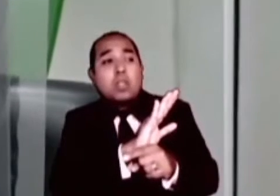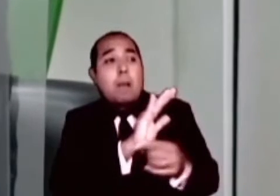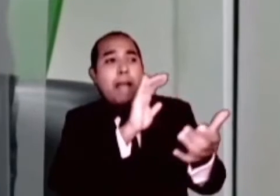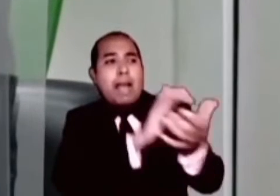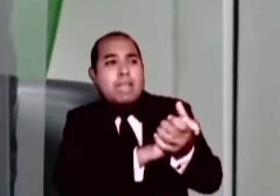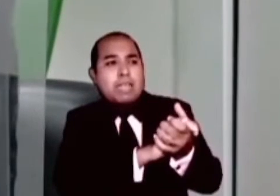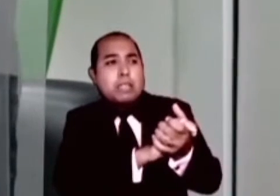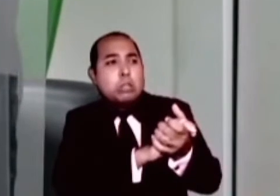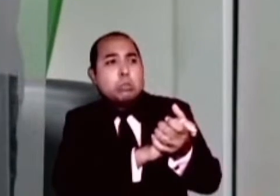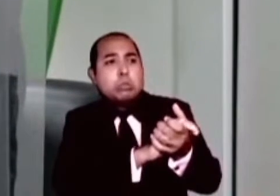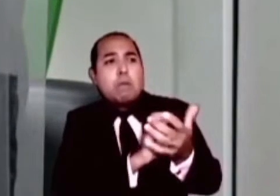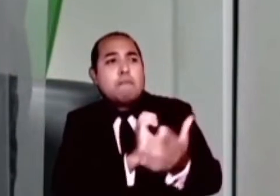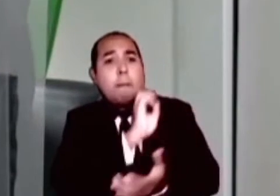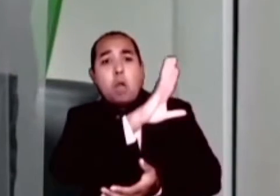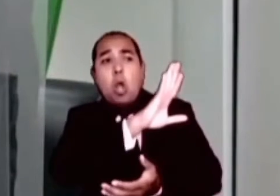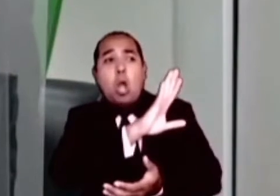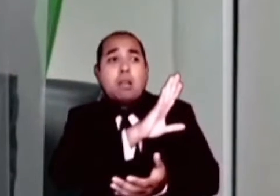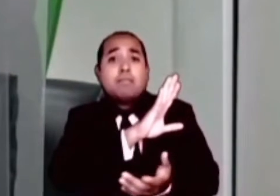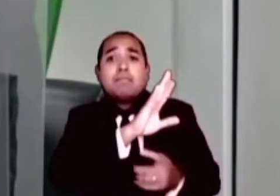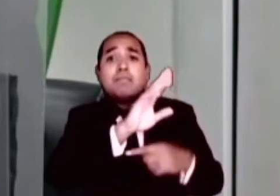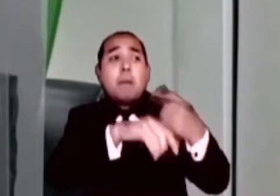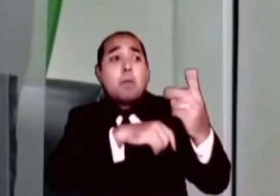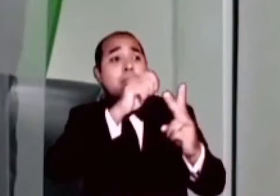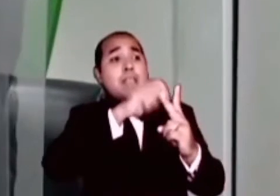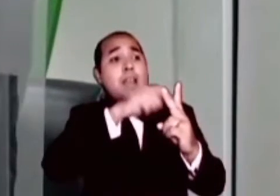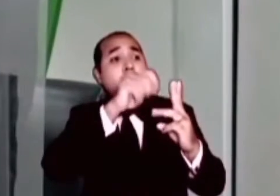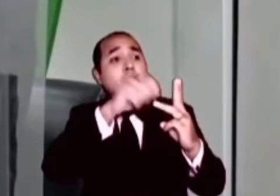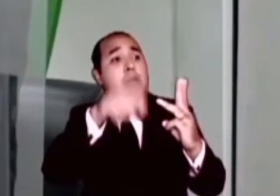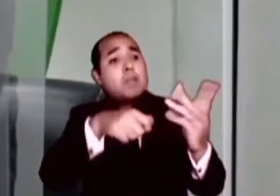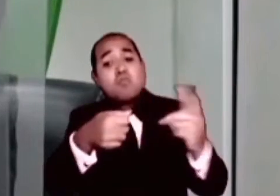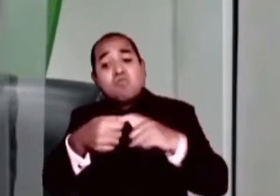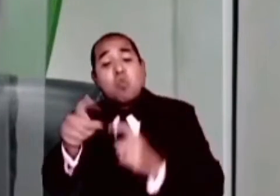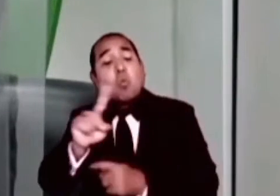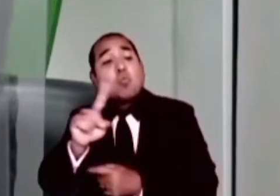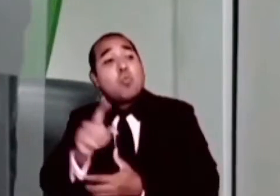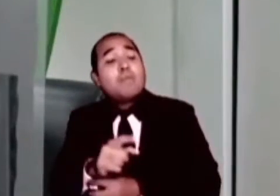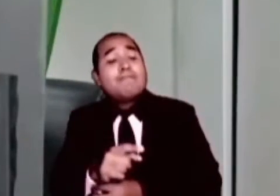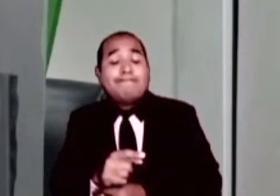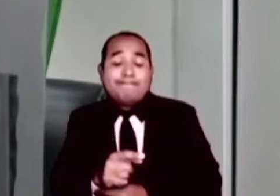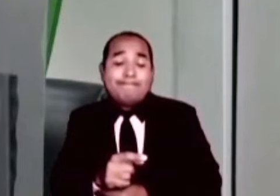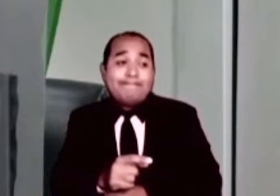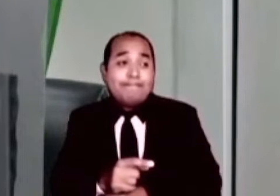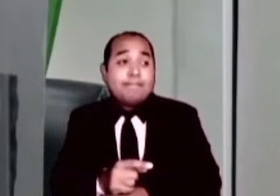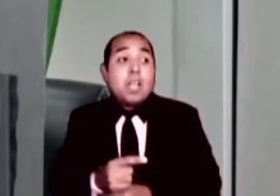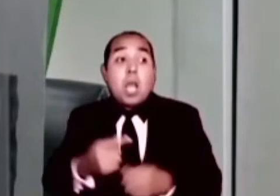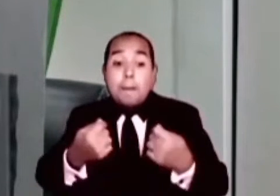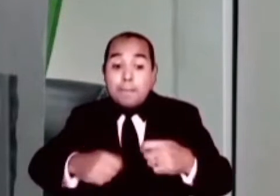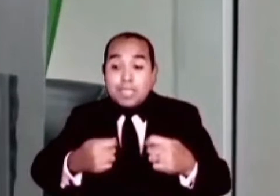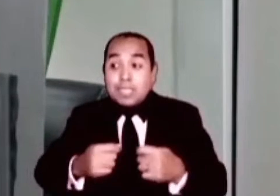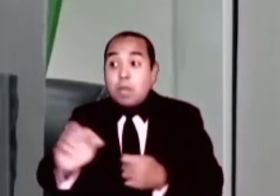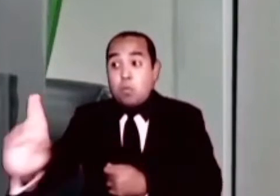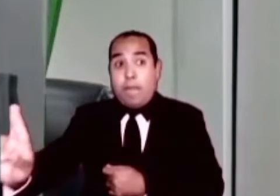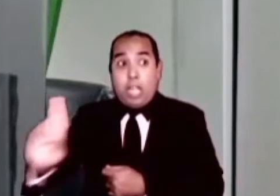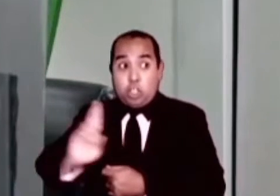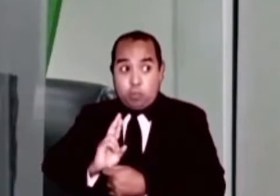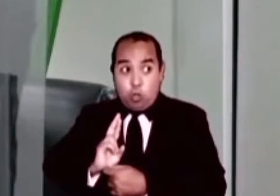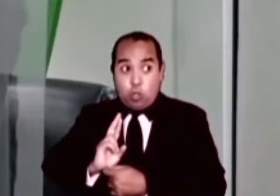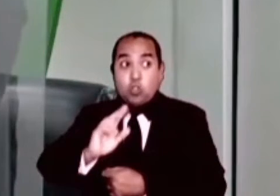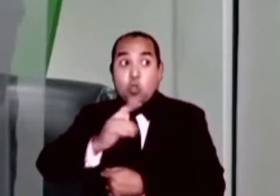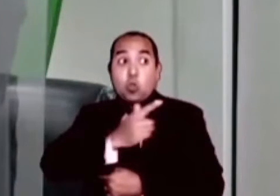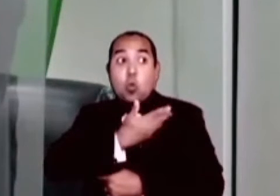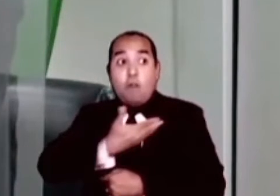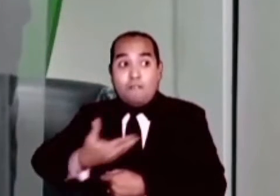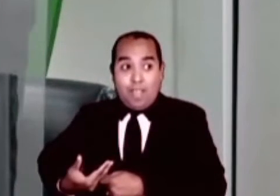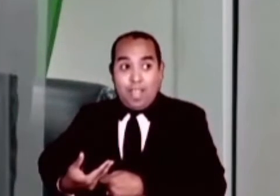mais. 3 meses passaram, né? Então, nós precisamos de uma resposta do governo com relação